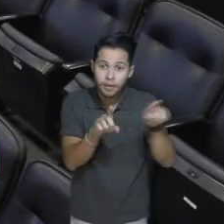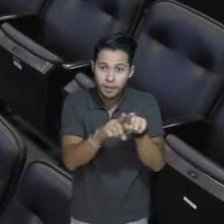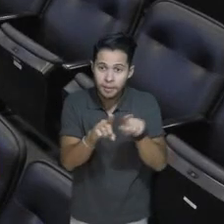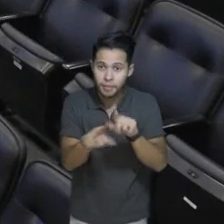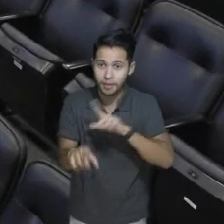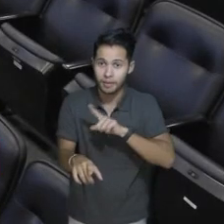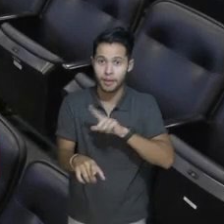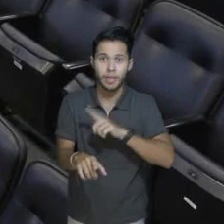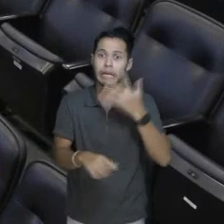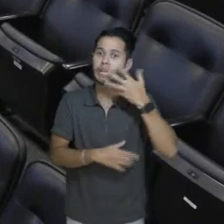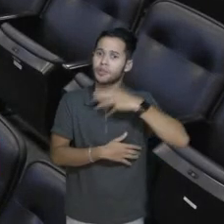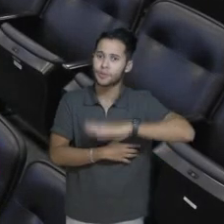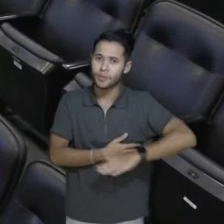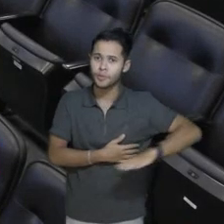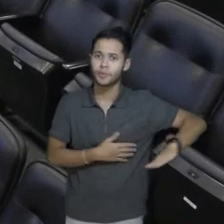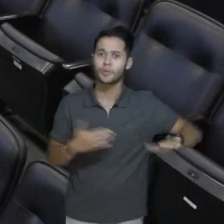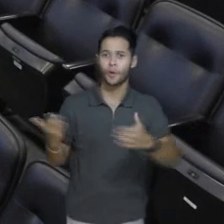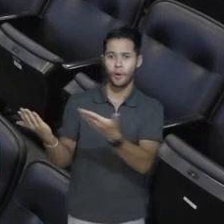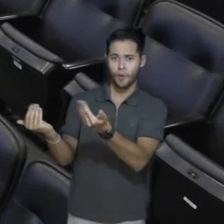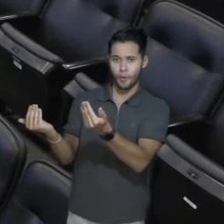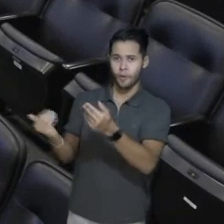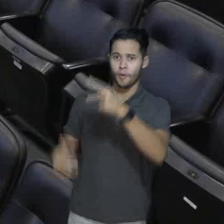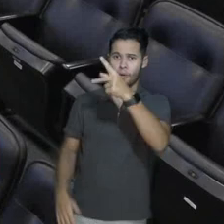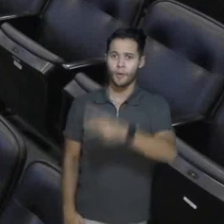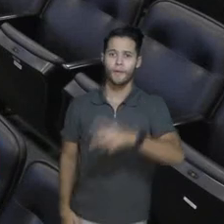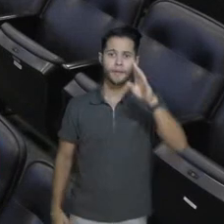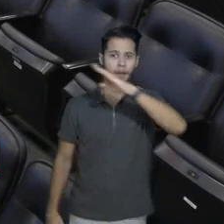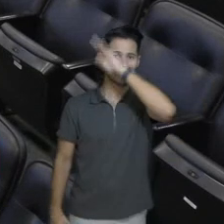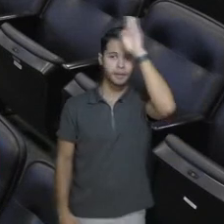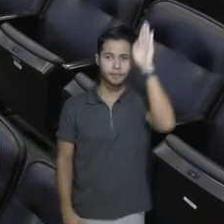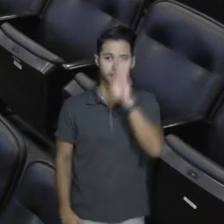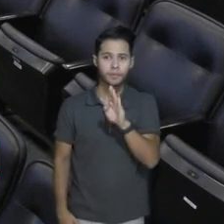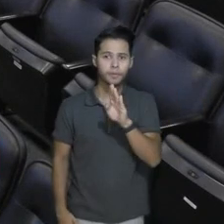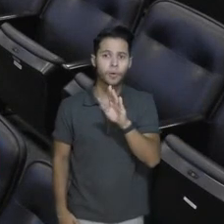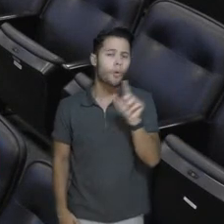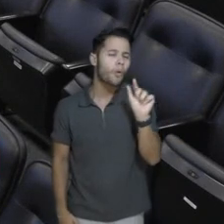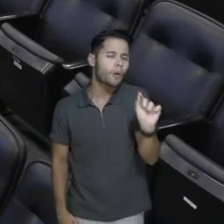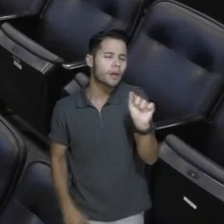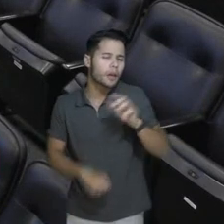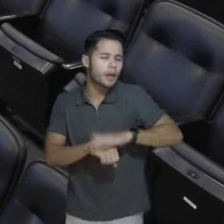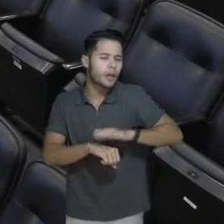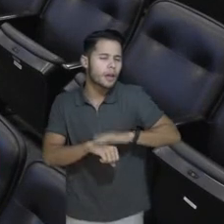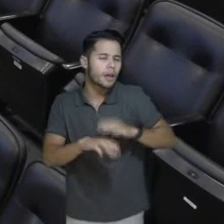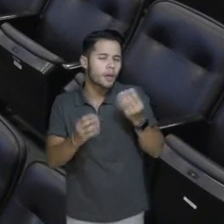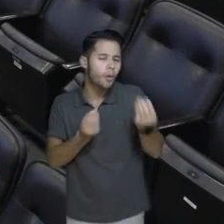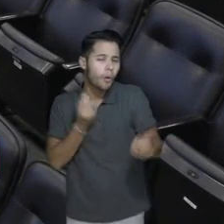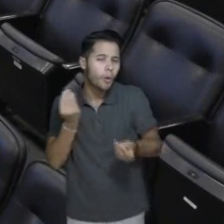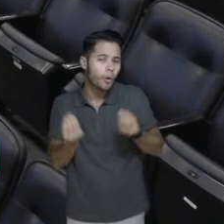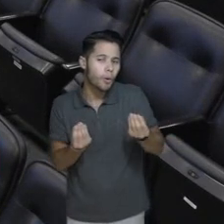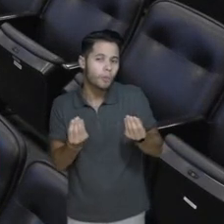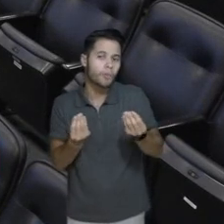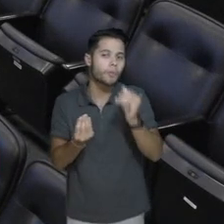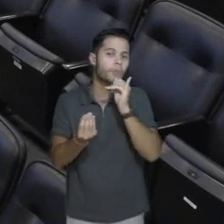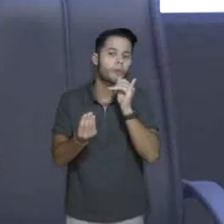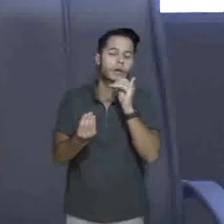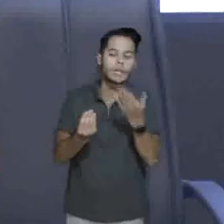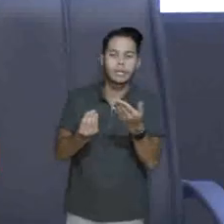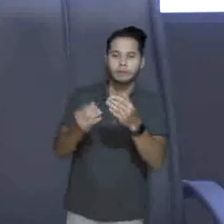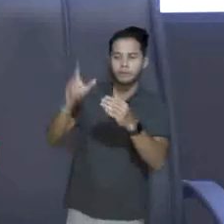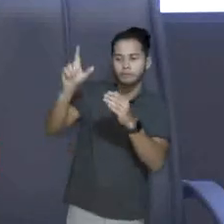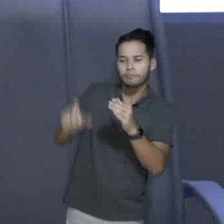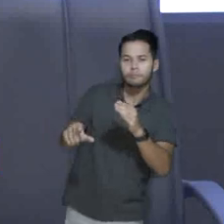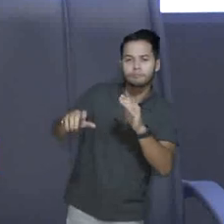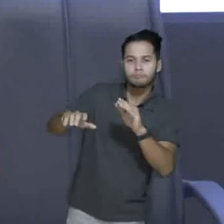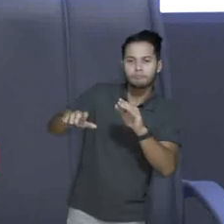crianças e jovens do Brasil e que oportunidade essa que a gente tem de depositar essa semente Se